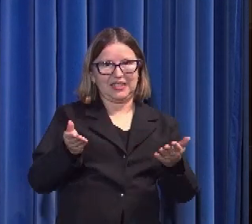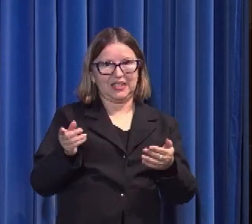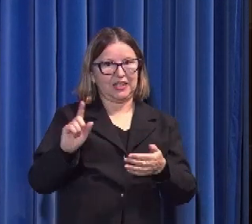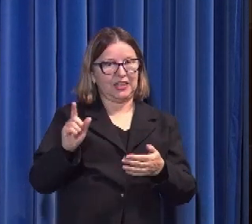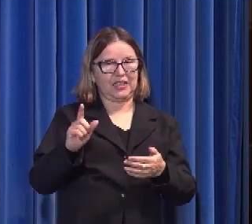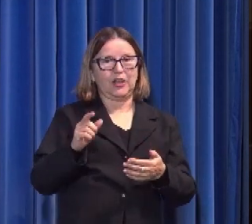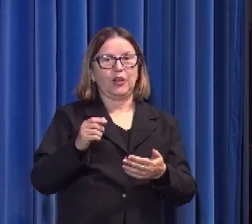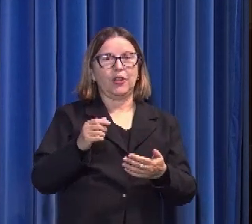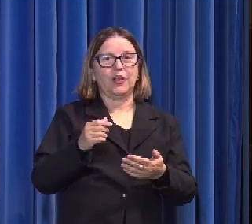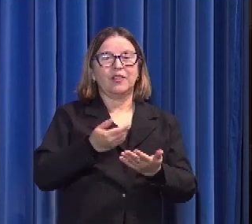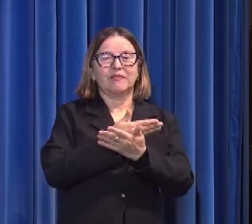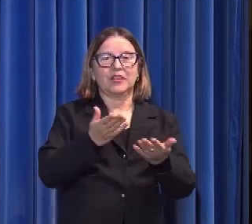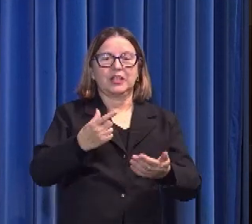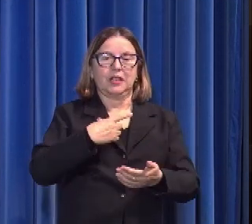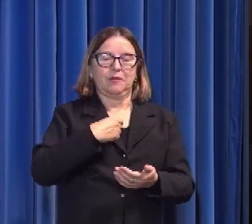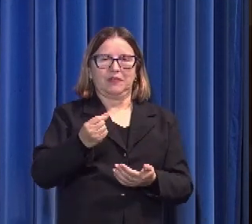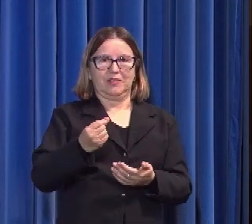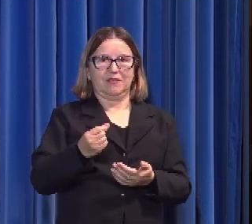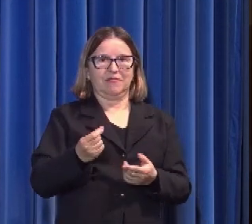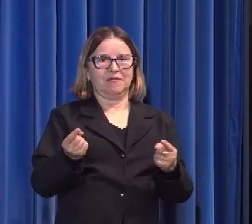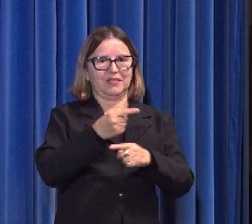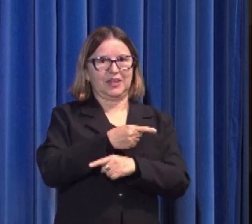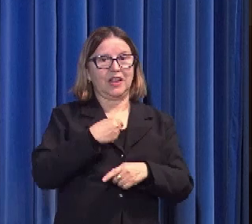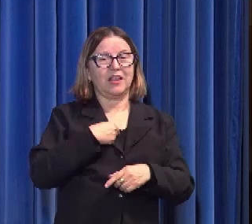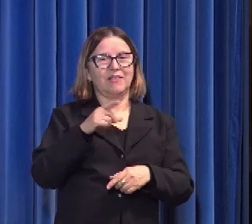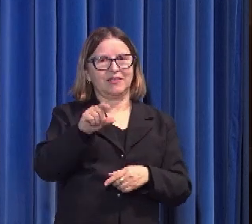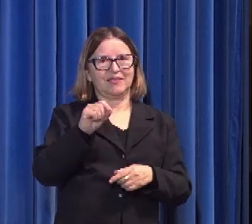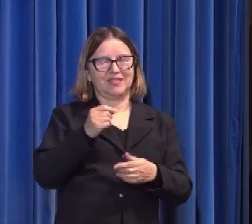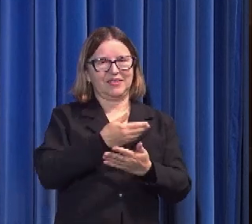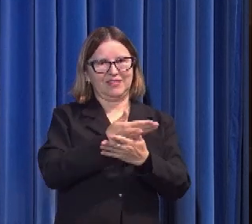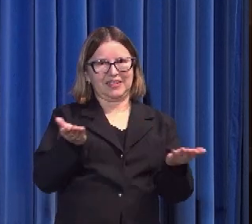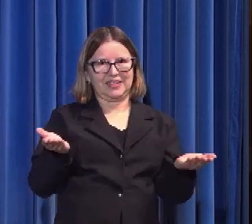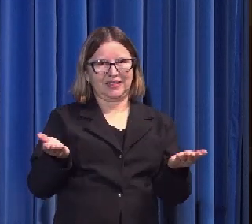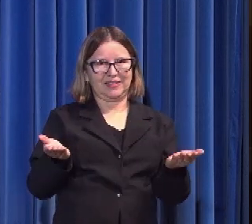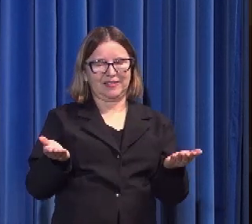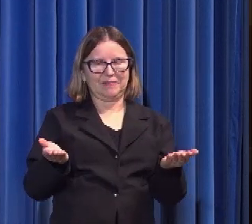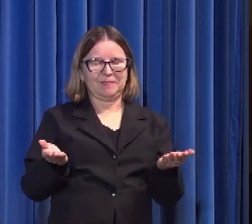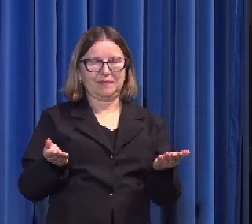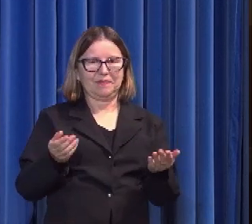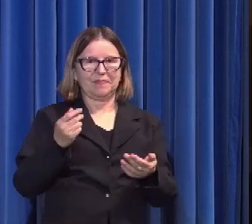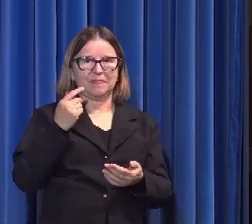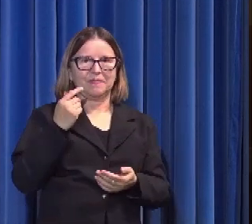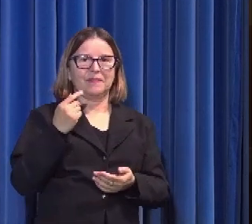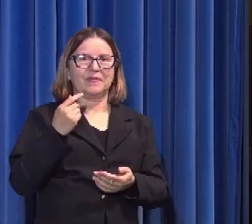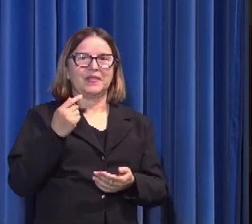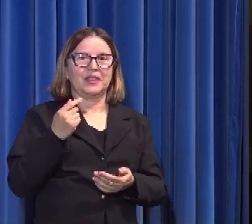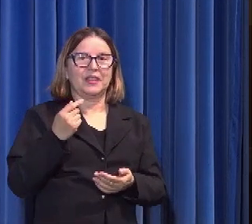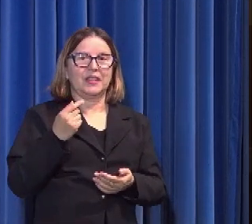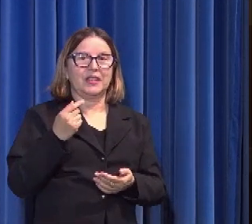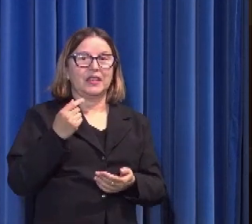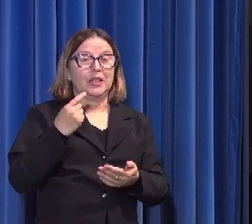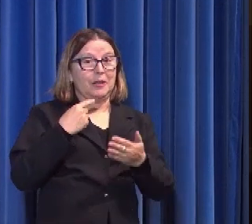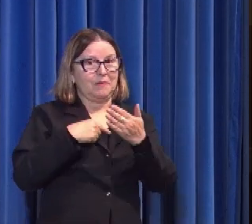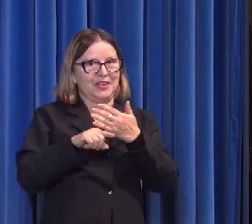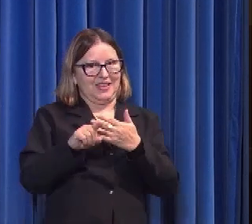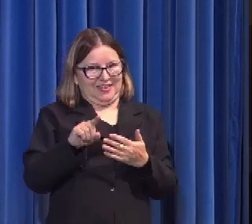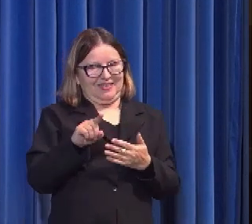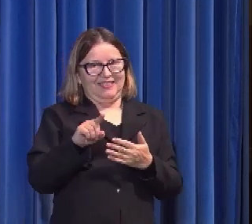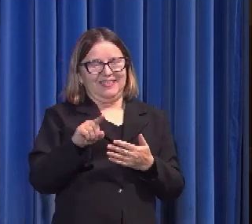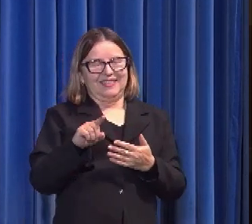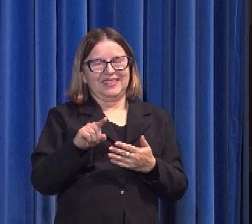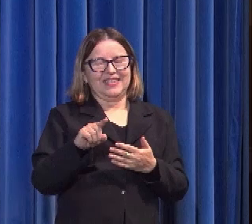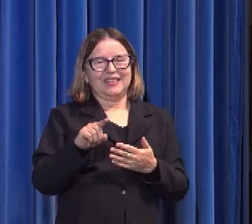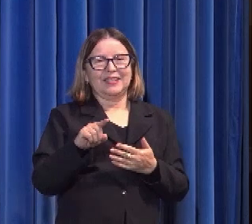que me escolhestes a mim pelo contrário eu vos escolhi a vós outros e vos designei para que vades